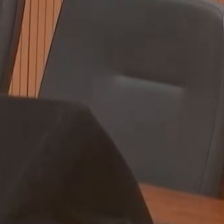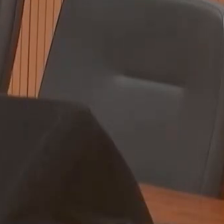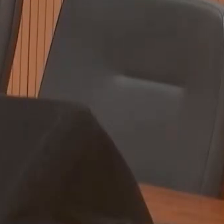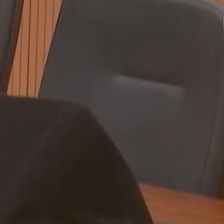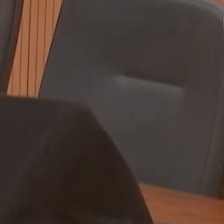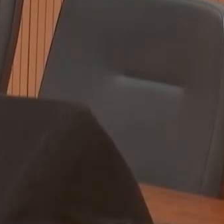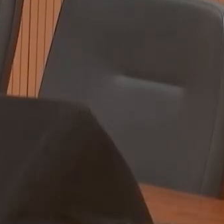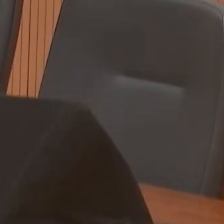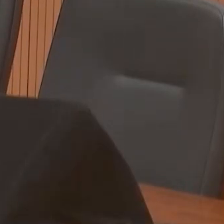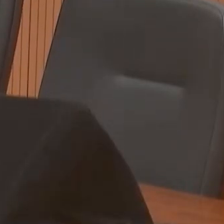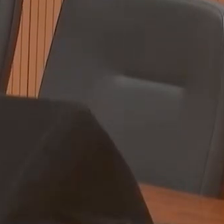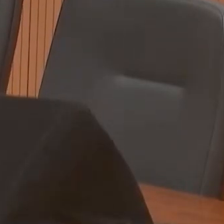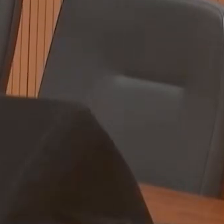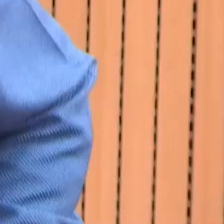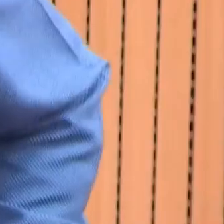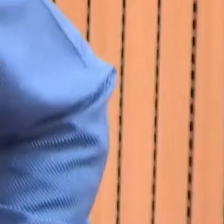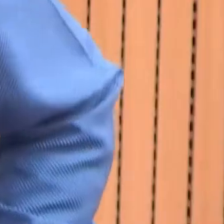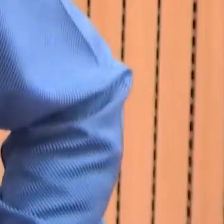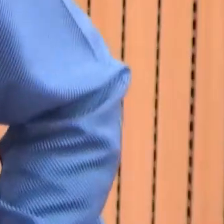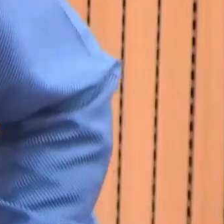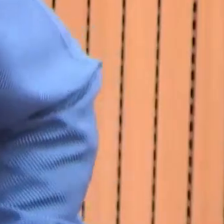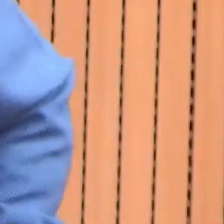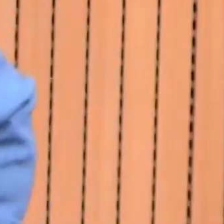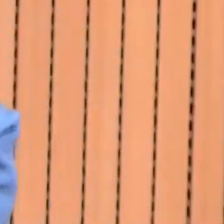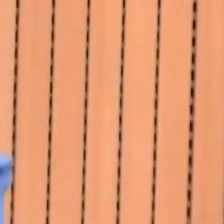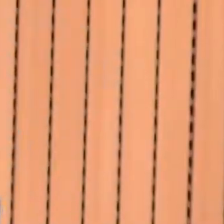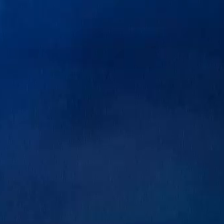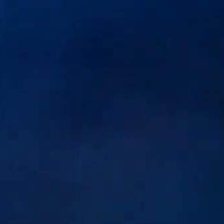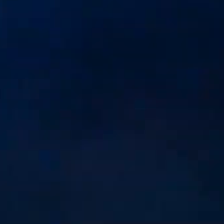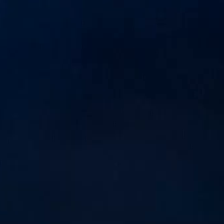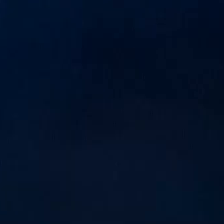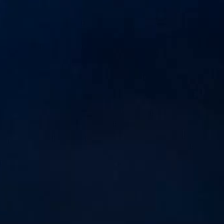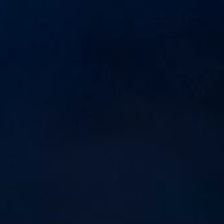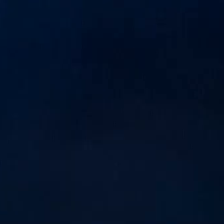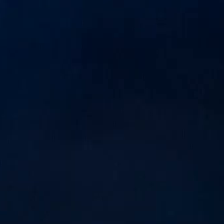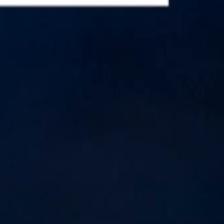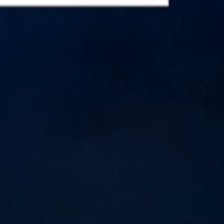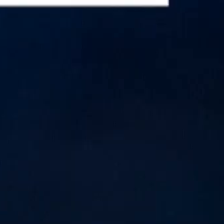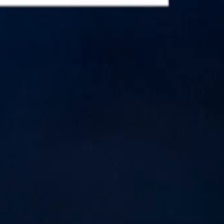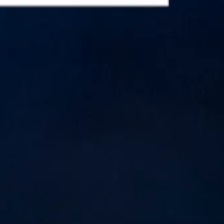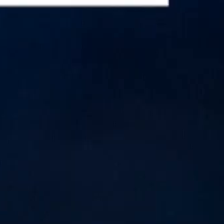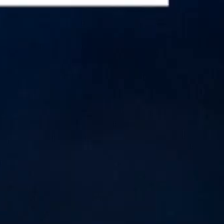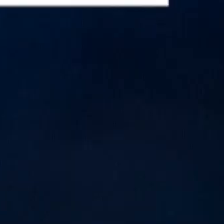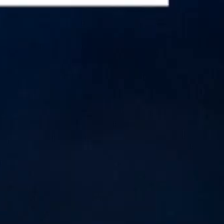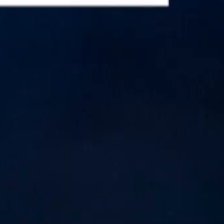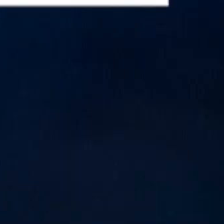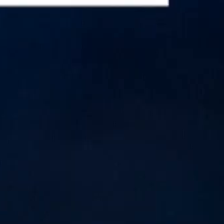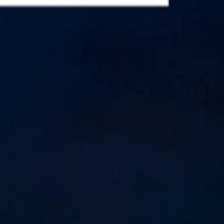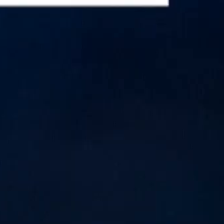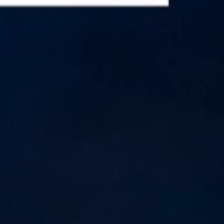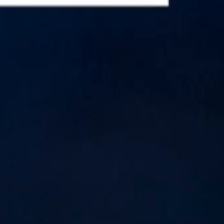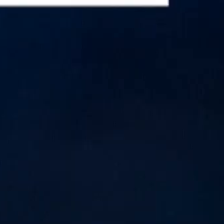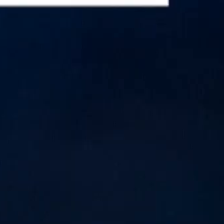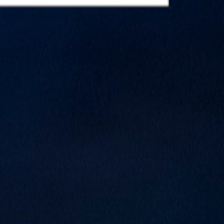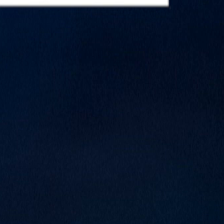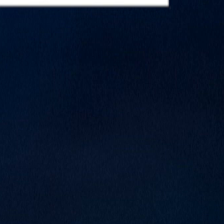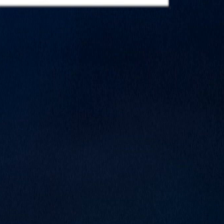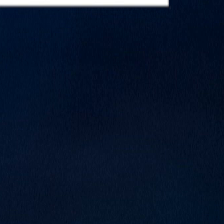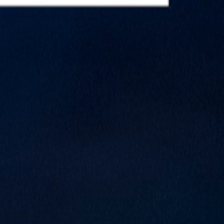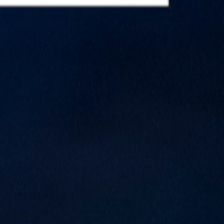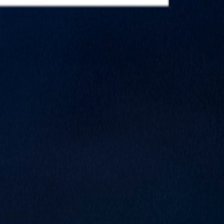O objetivo da 19ª audiência pública foi debater o projeto de lei complementar número 37